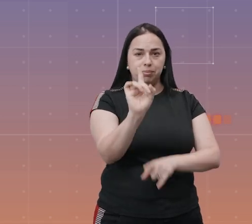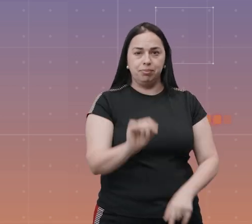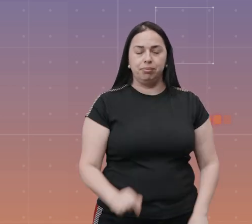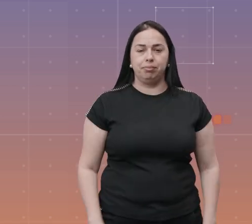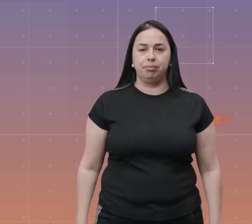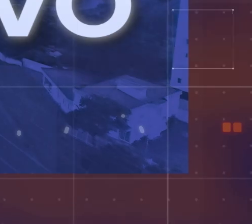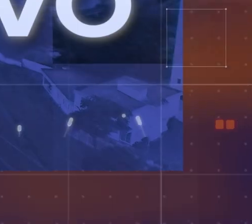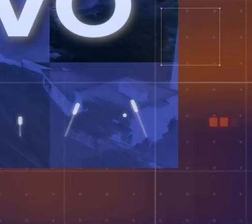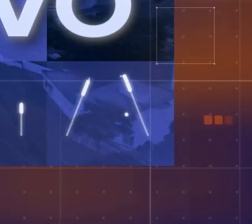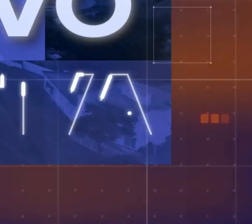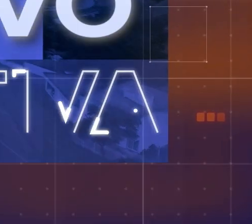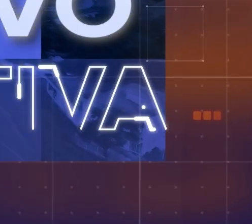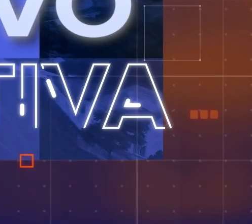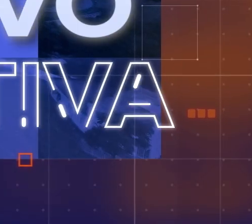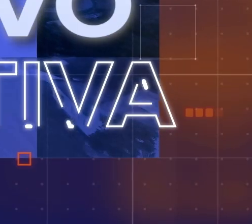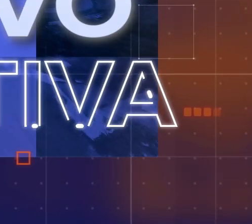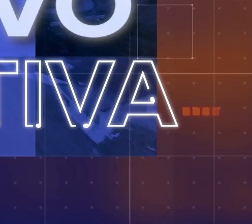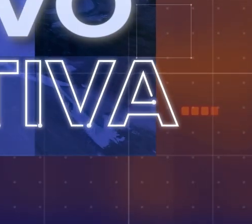Não saia daí!